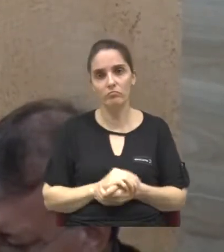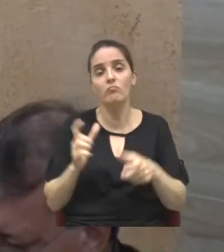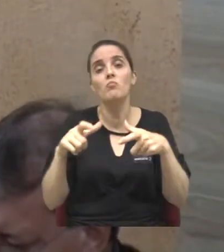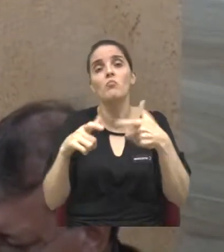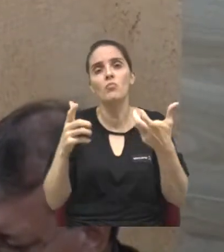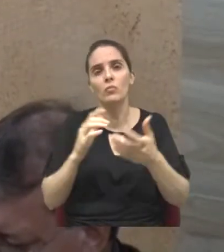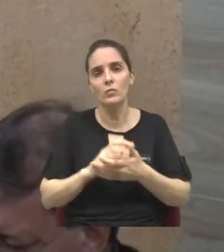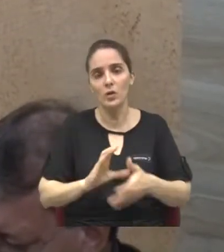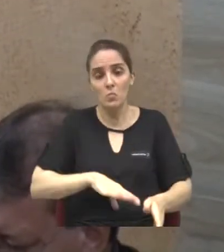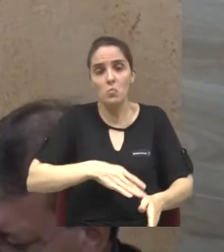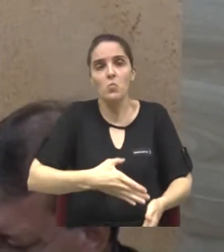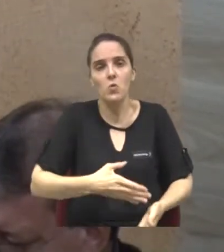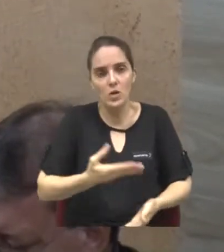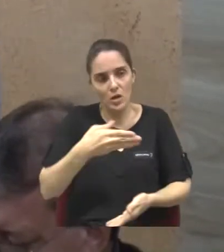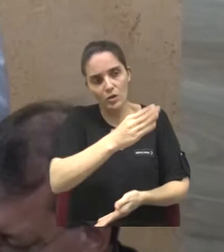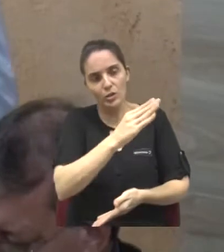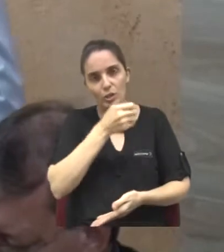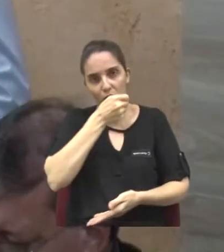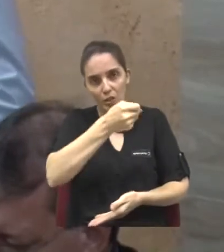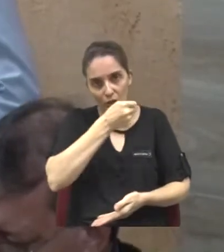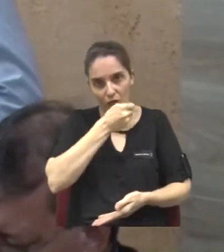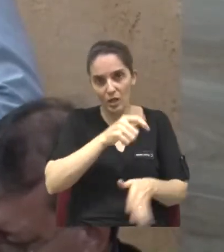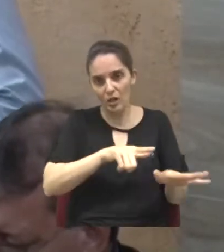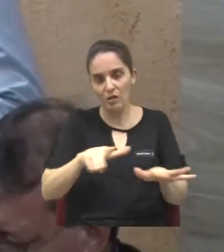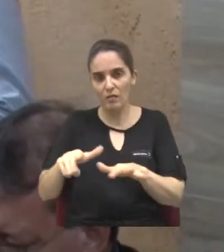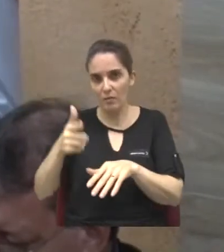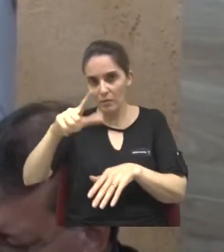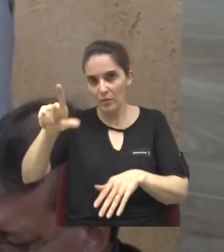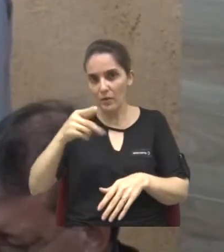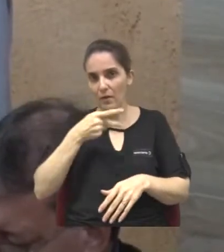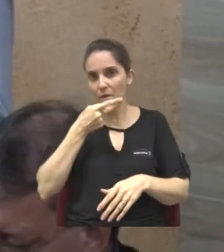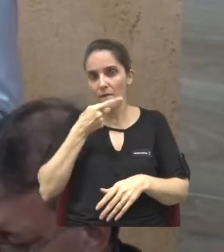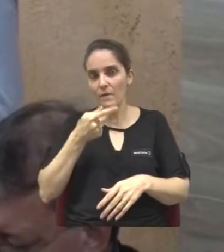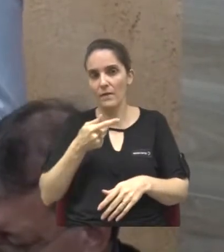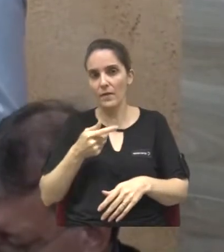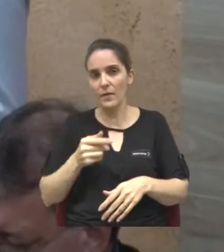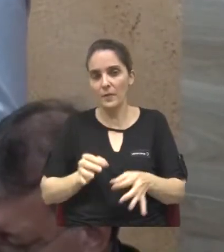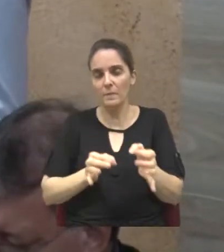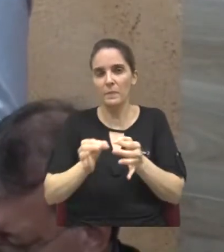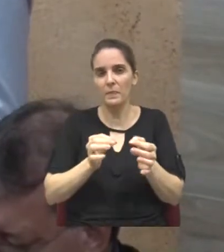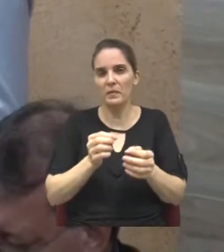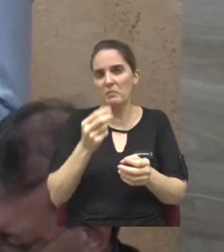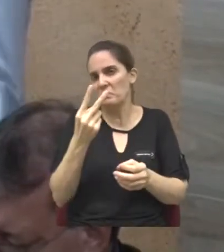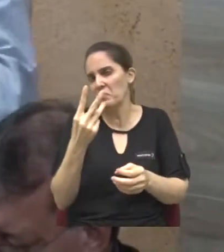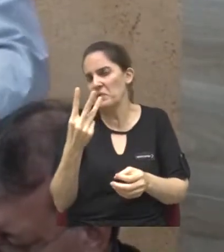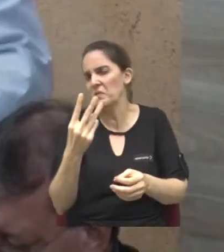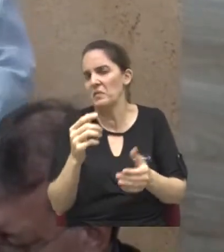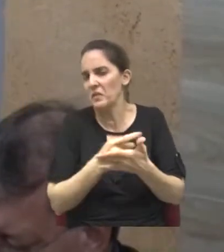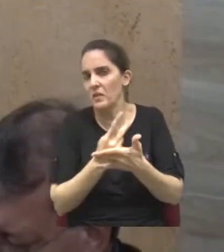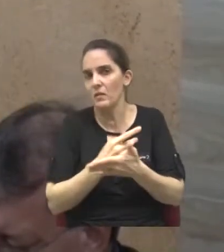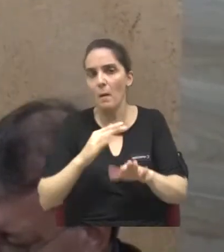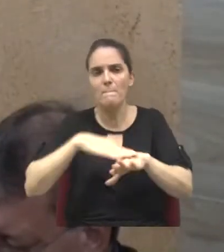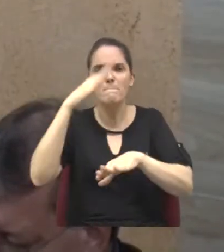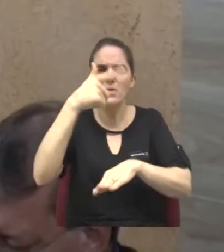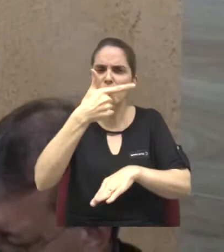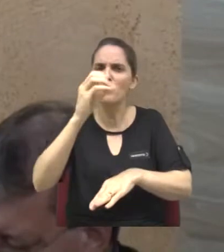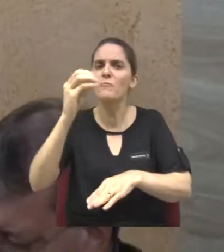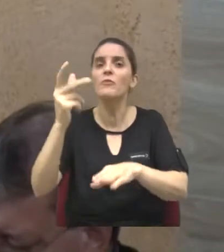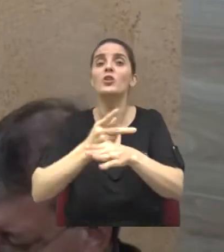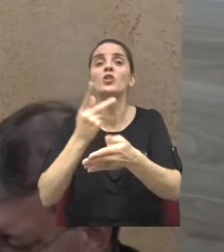Tem coragem de ir na mídia, semanas depois, falar que o projeto tinha 2 ou 3 erros formais? Tem mais de 20